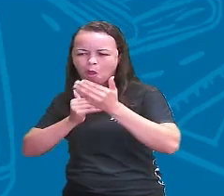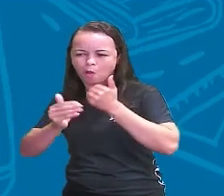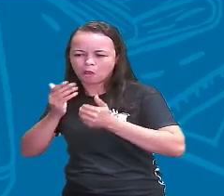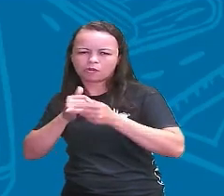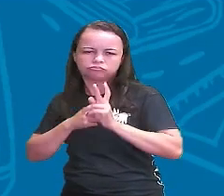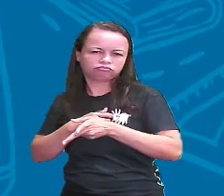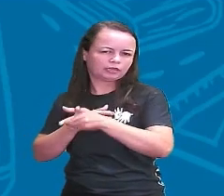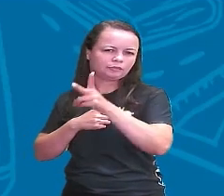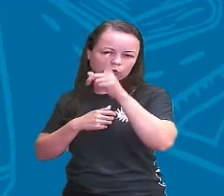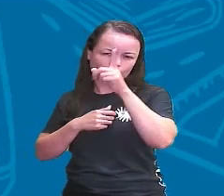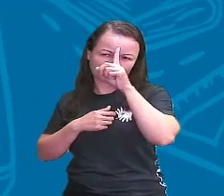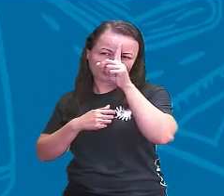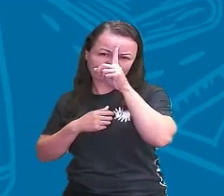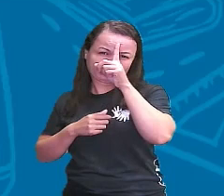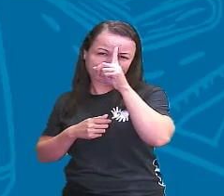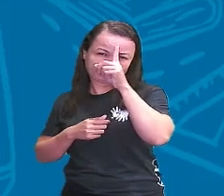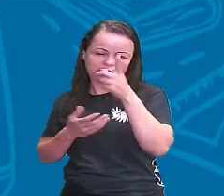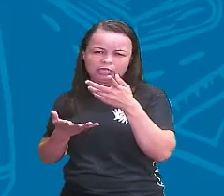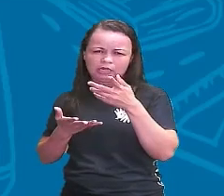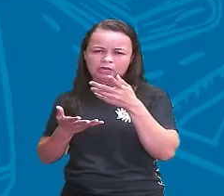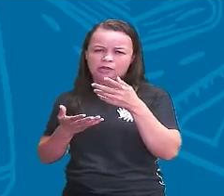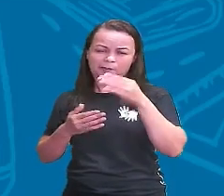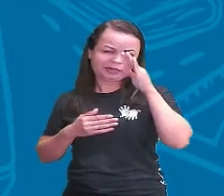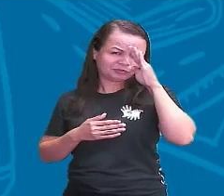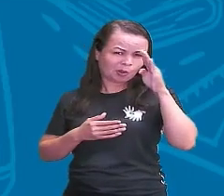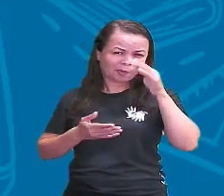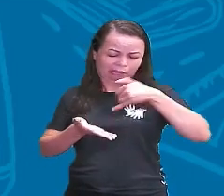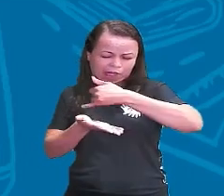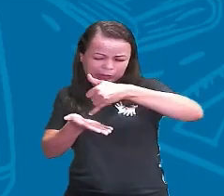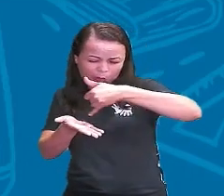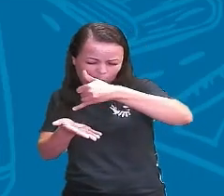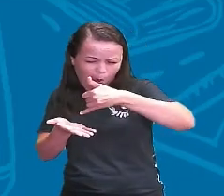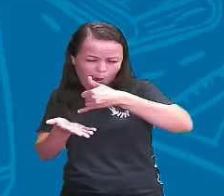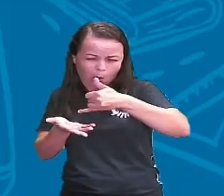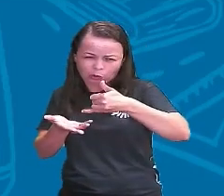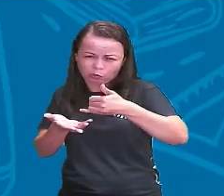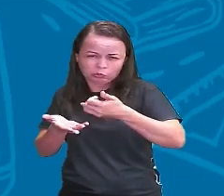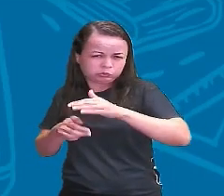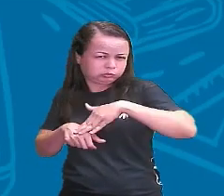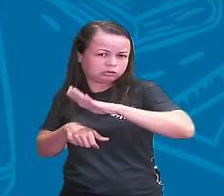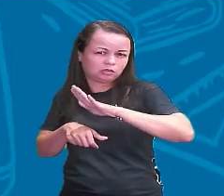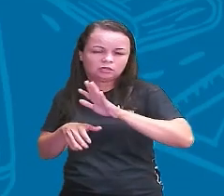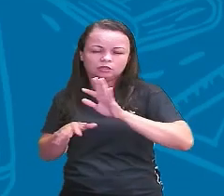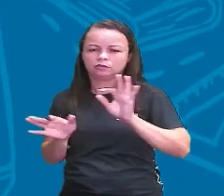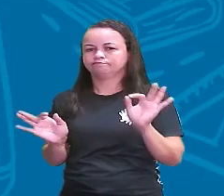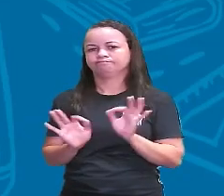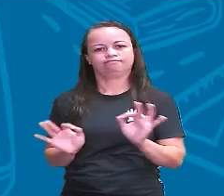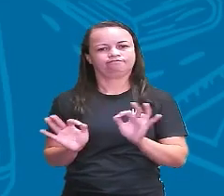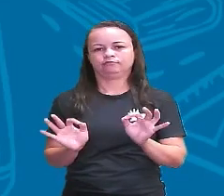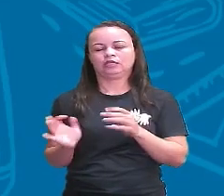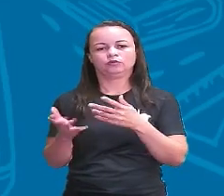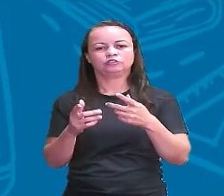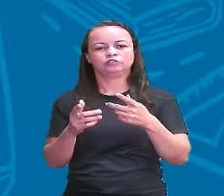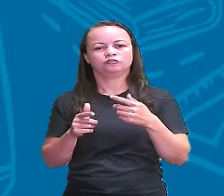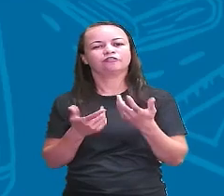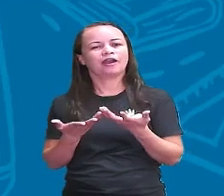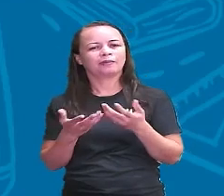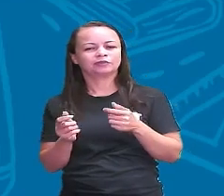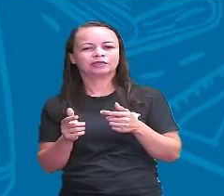alimento, principalmente aqueles que são muito oleosos, tá certo? Aquelas frituras, porque isso vai poder estar